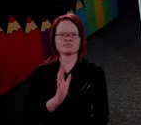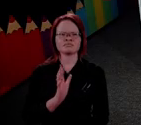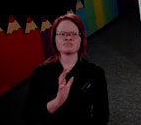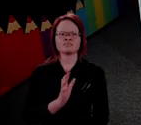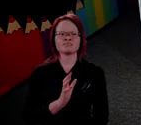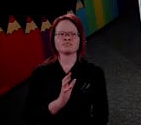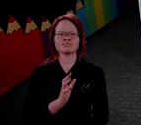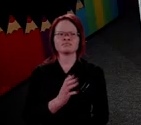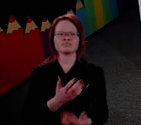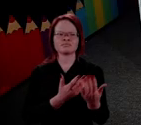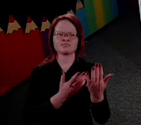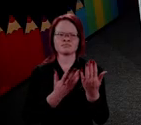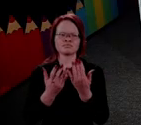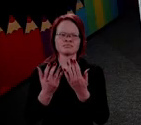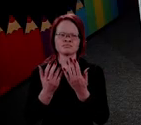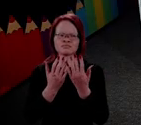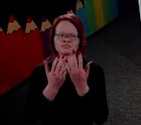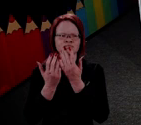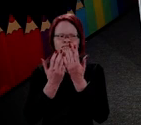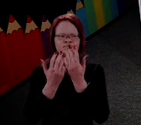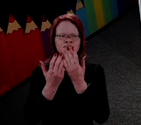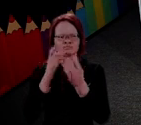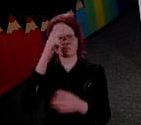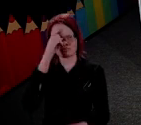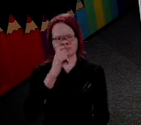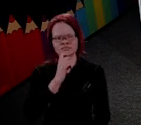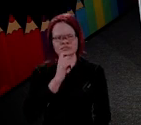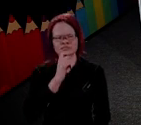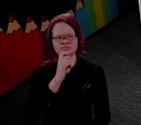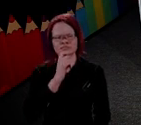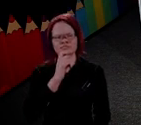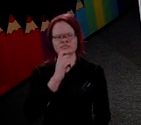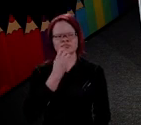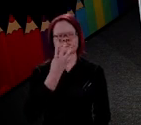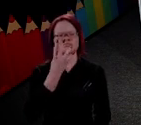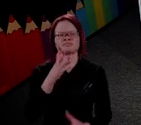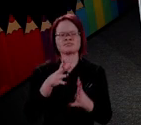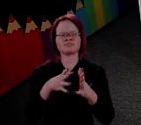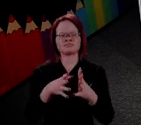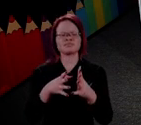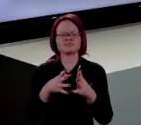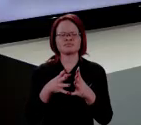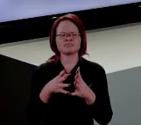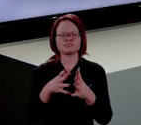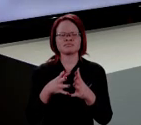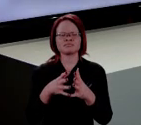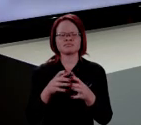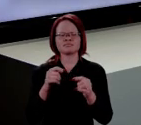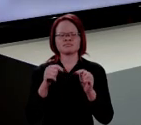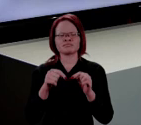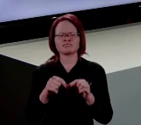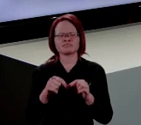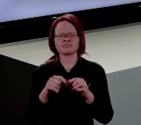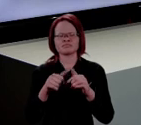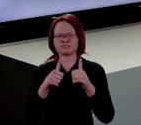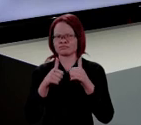Olá meninos sejam bem-vindos para aula de língua portuguesa da 4ª classe bom